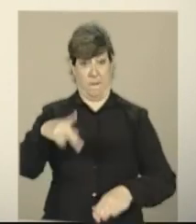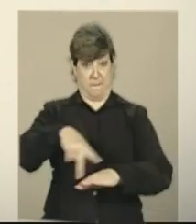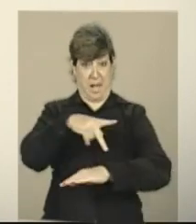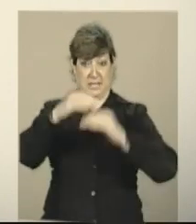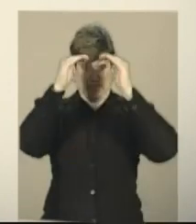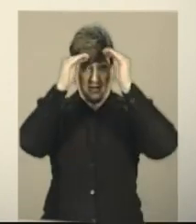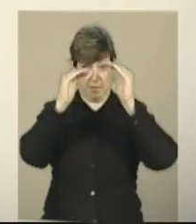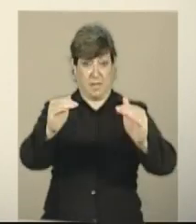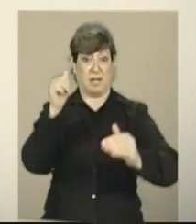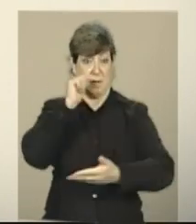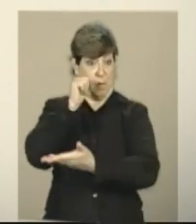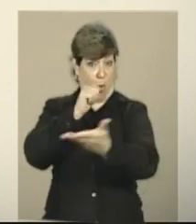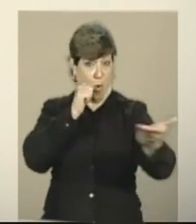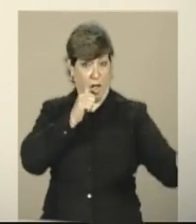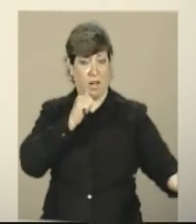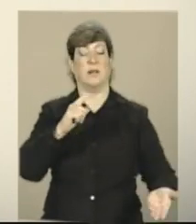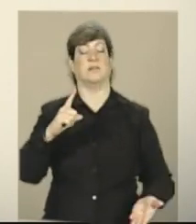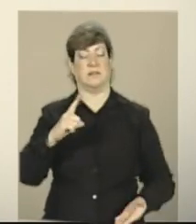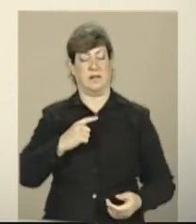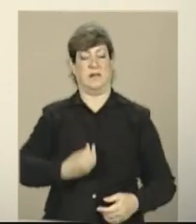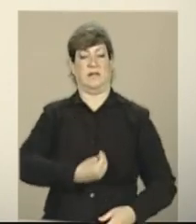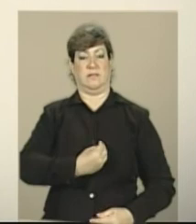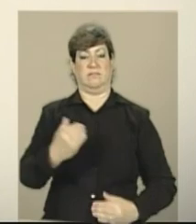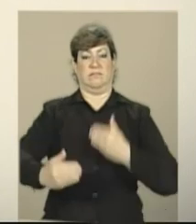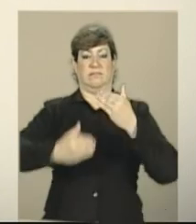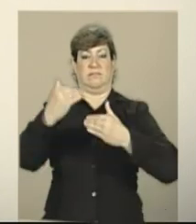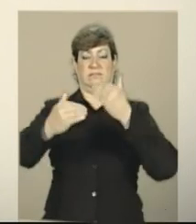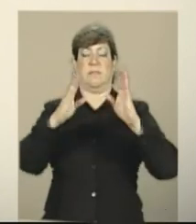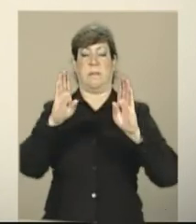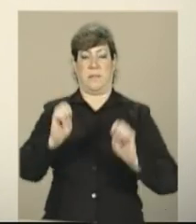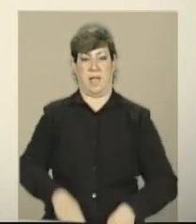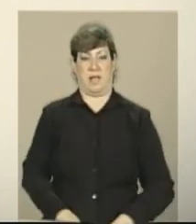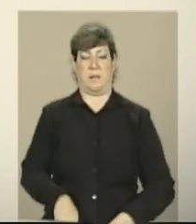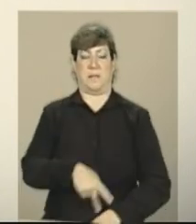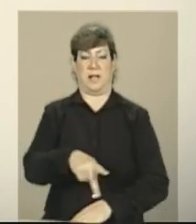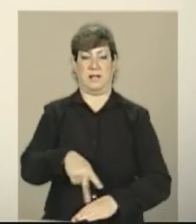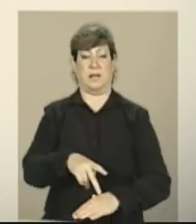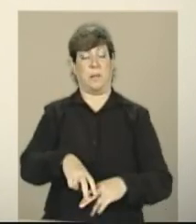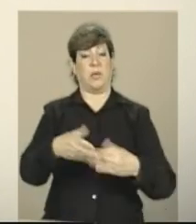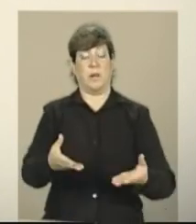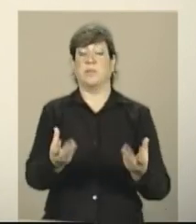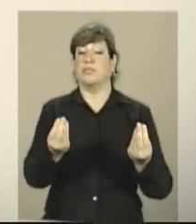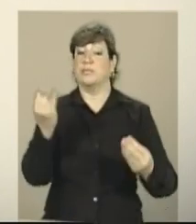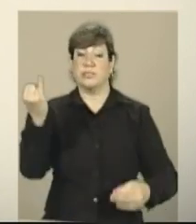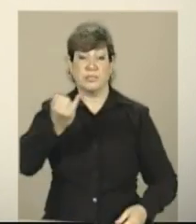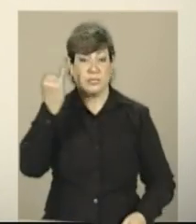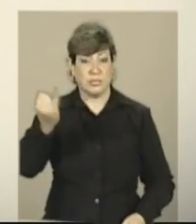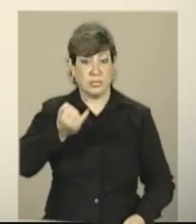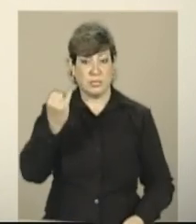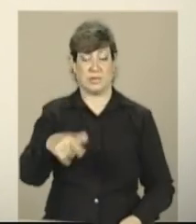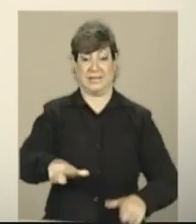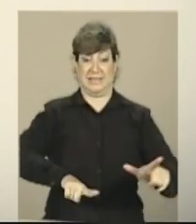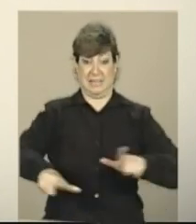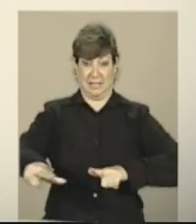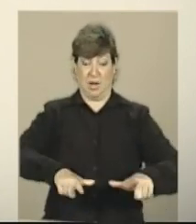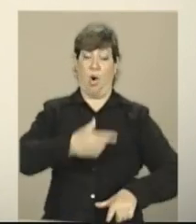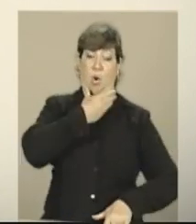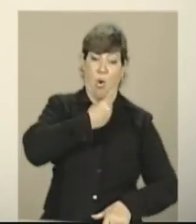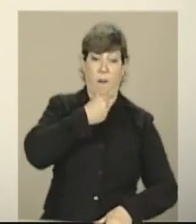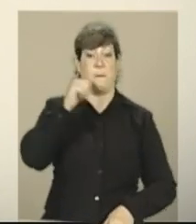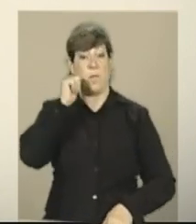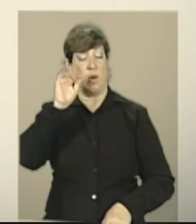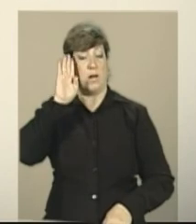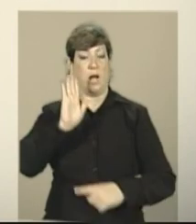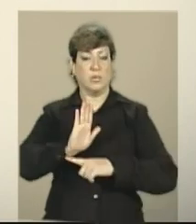que respeita às suas mulheres constrói uma nação desenvolvida por isso o cenário é muito importante é uma tarefa de